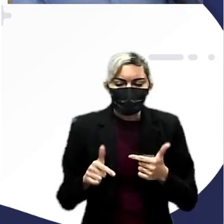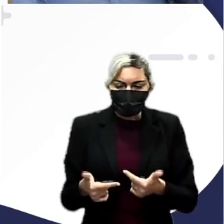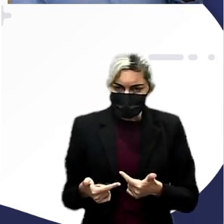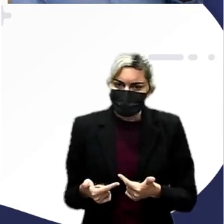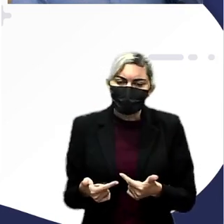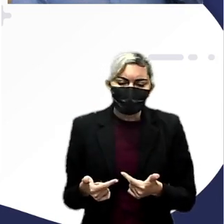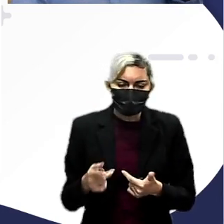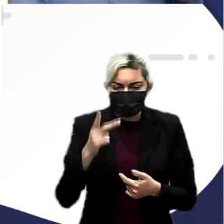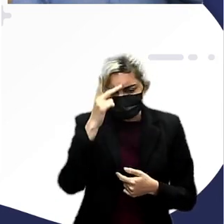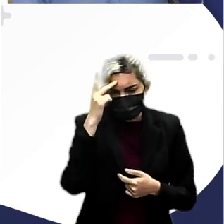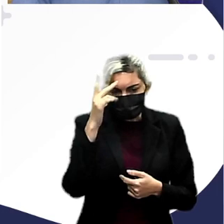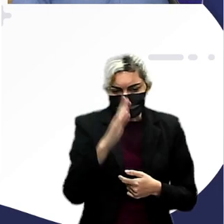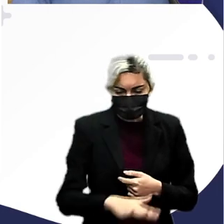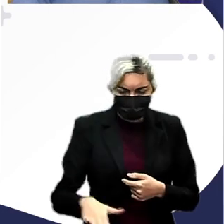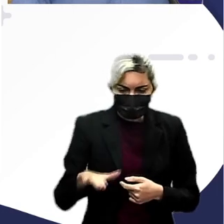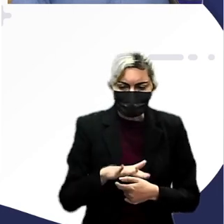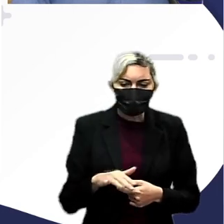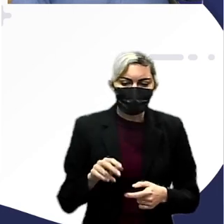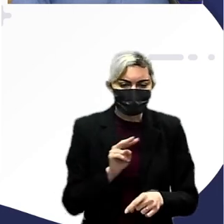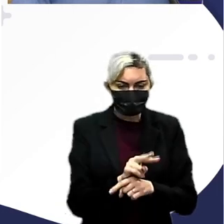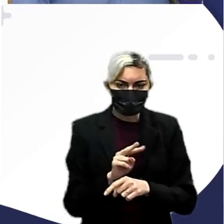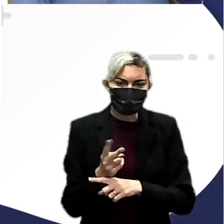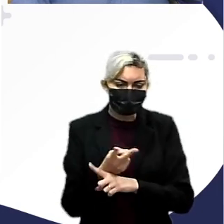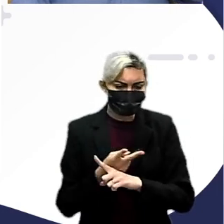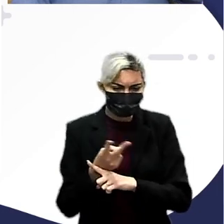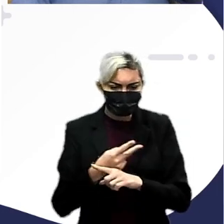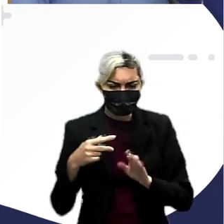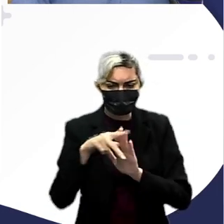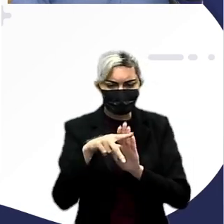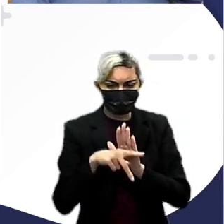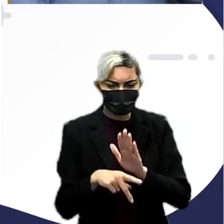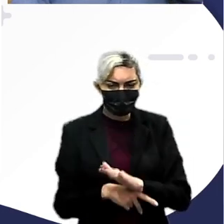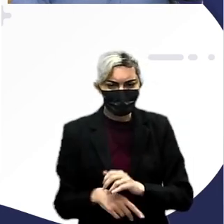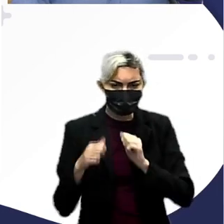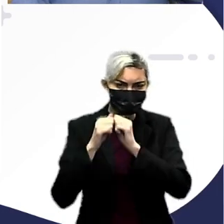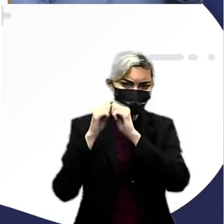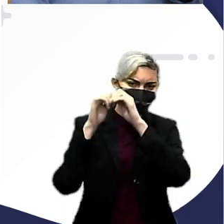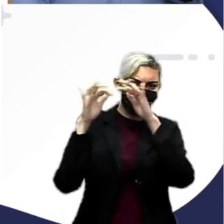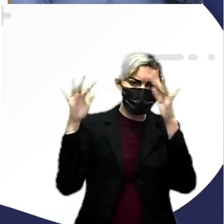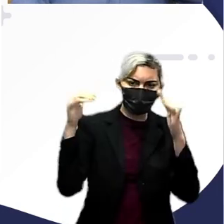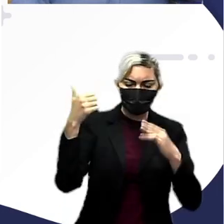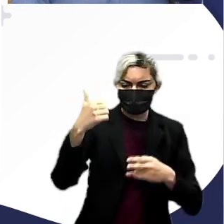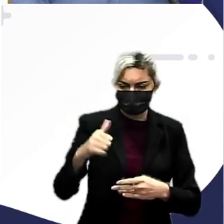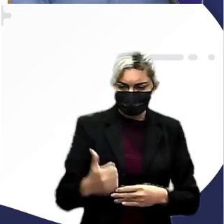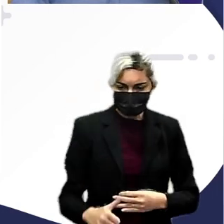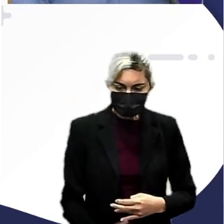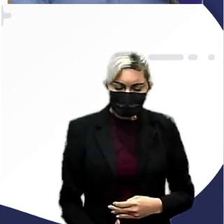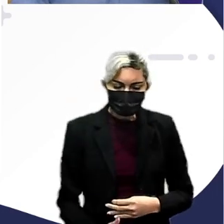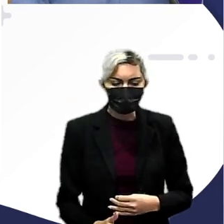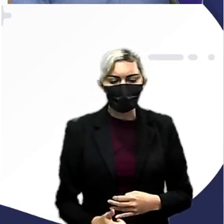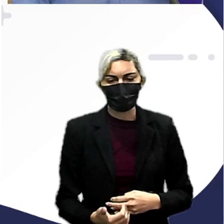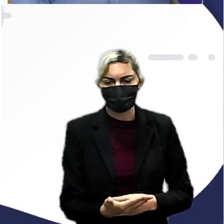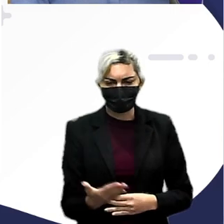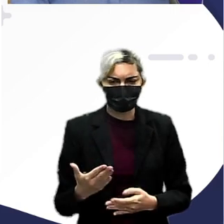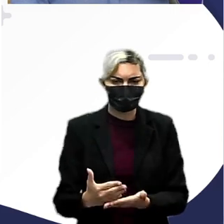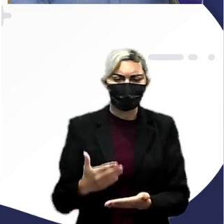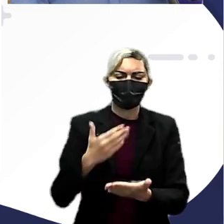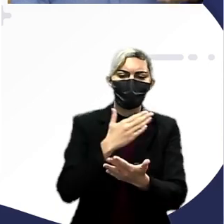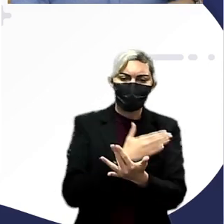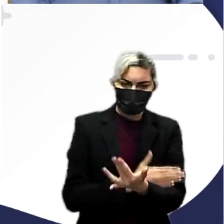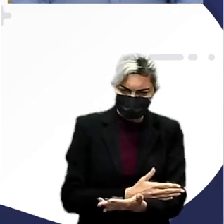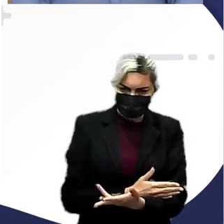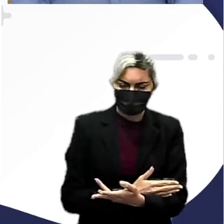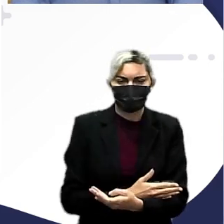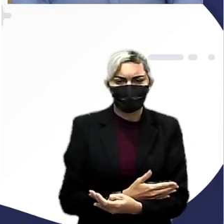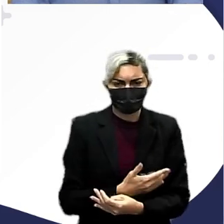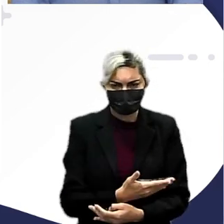são aquelas pessoas que procuram planejar, imaginar, avaliar, né? Se antecipar